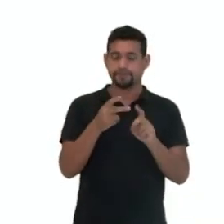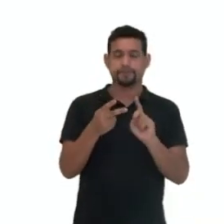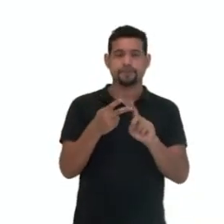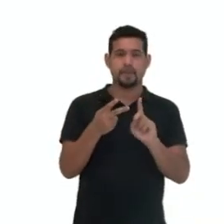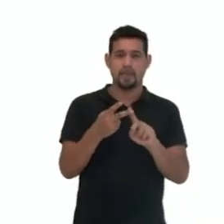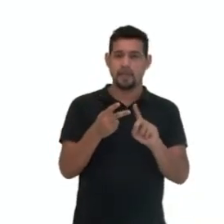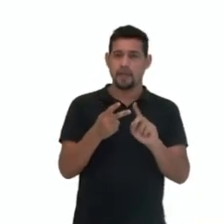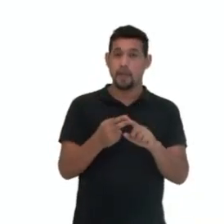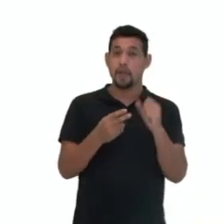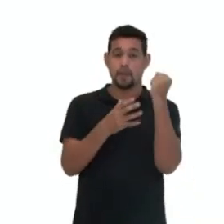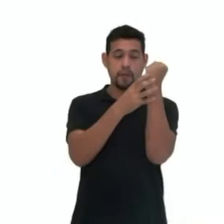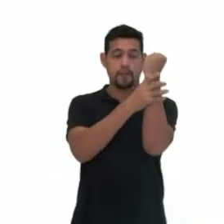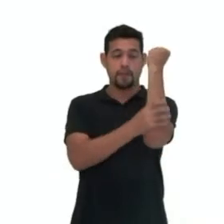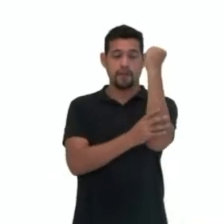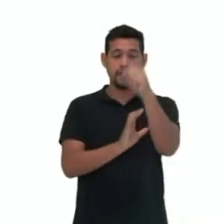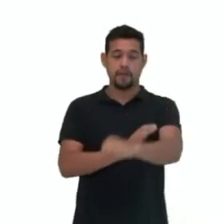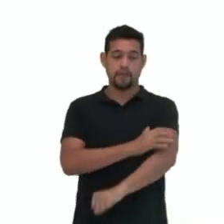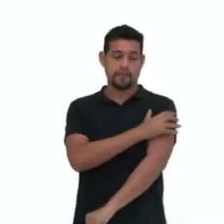braço, antebraço